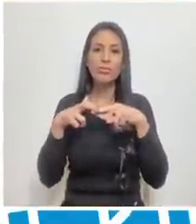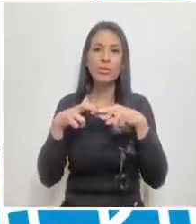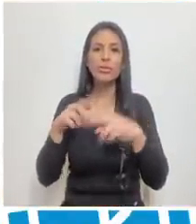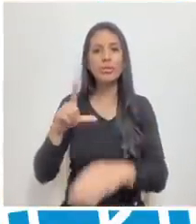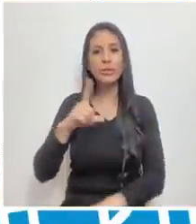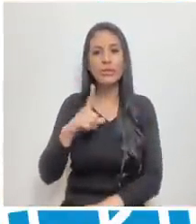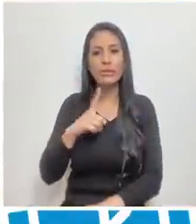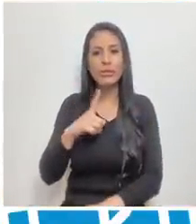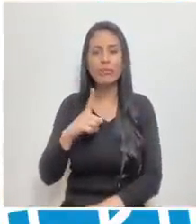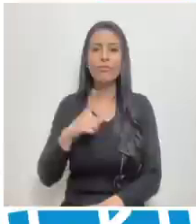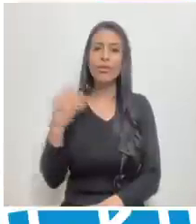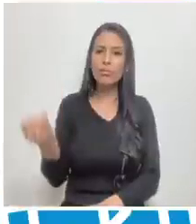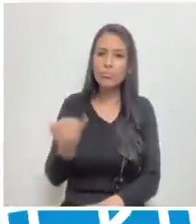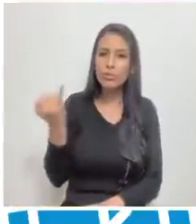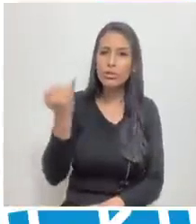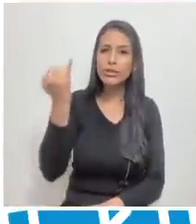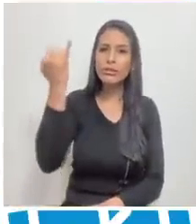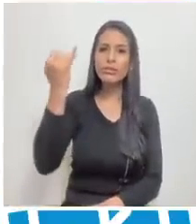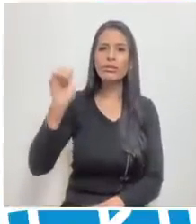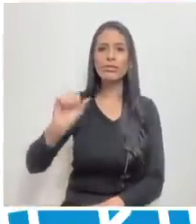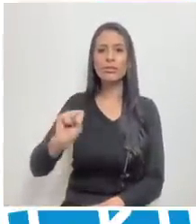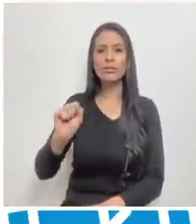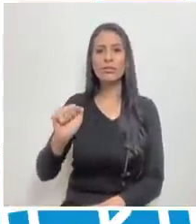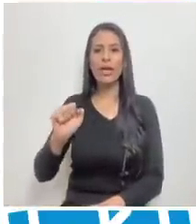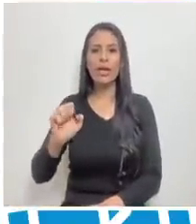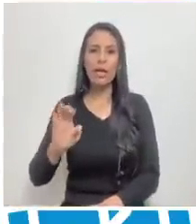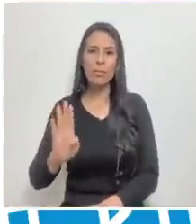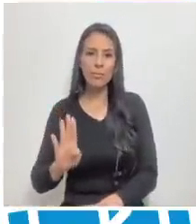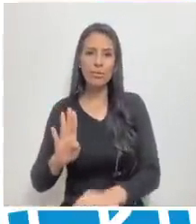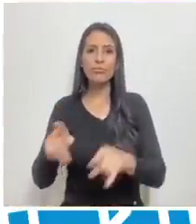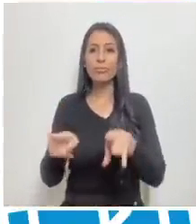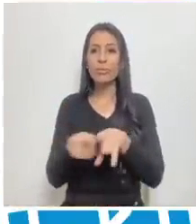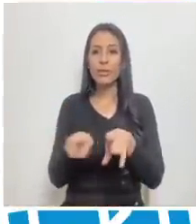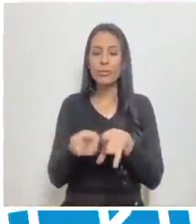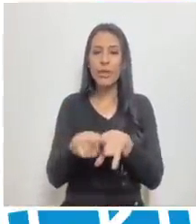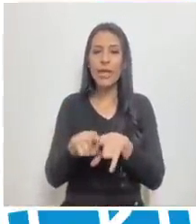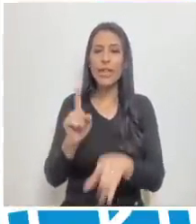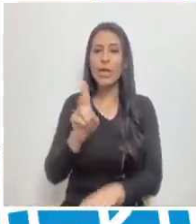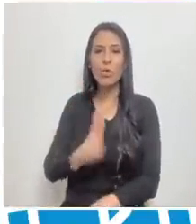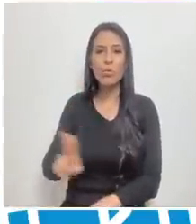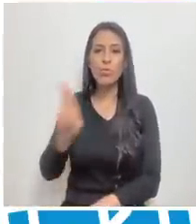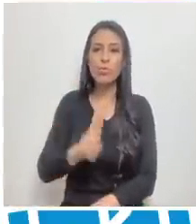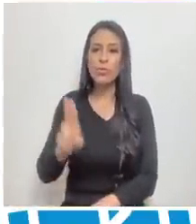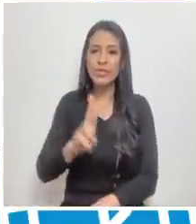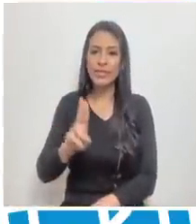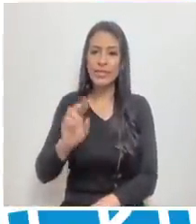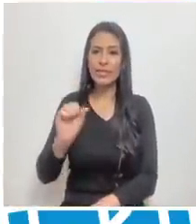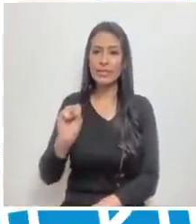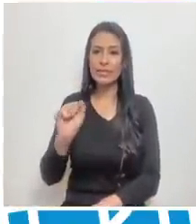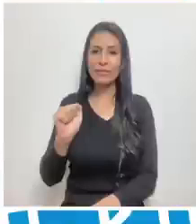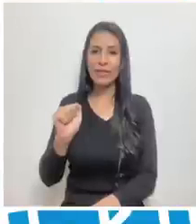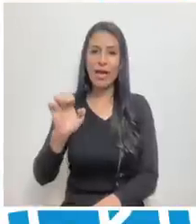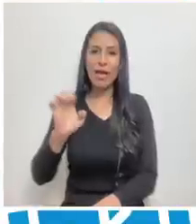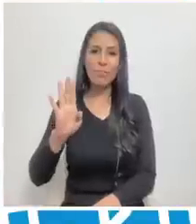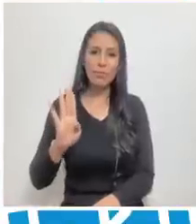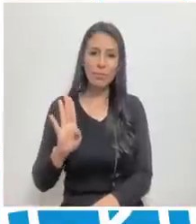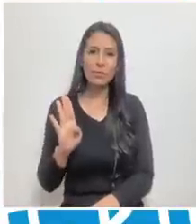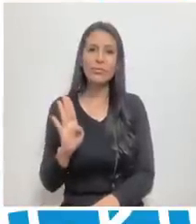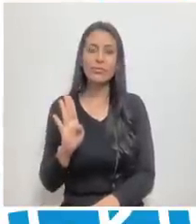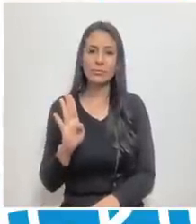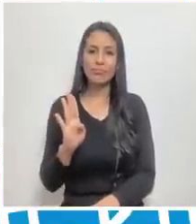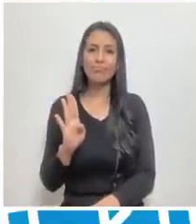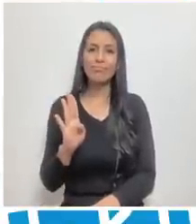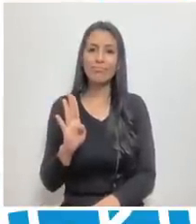do SAEB, como também de não usar o SAEB para fins, digamos